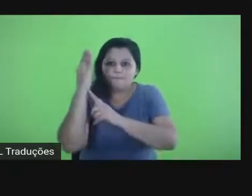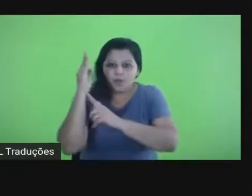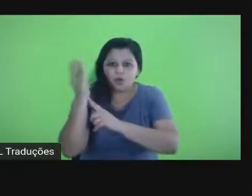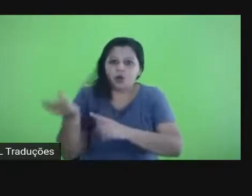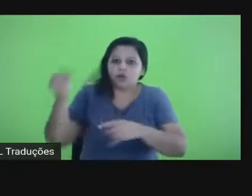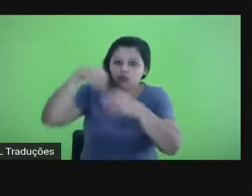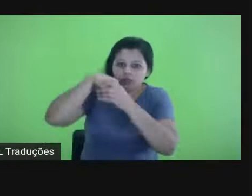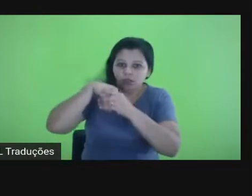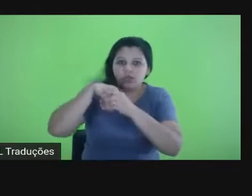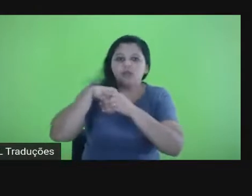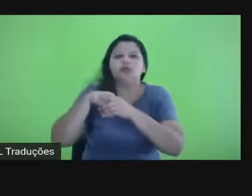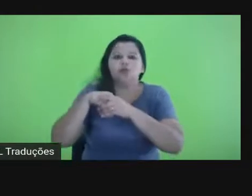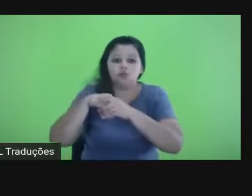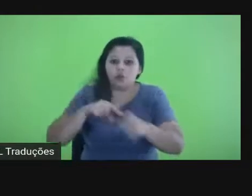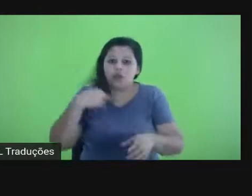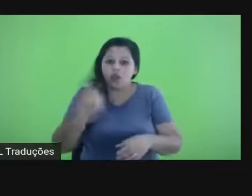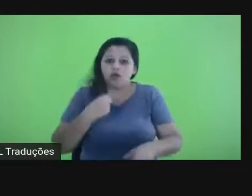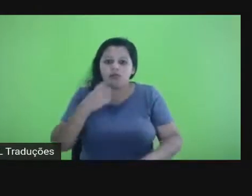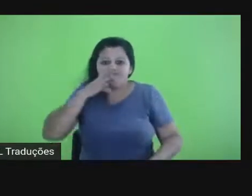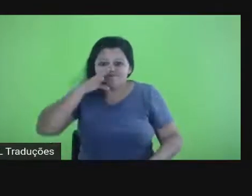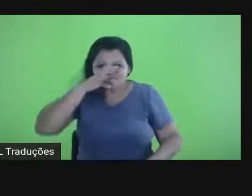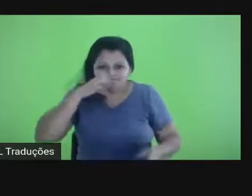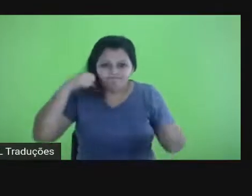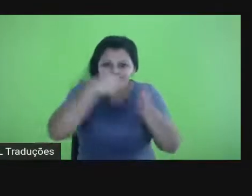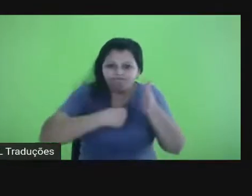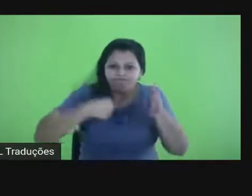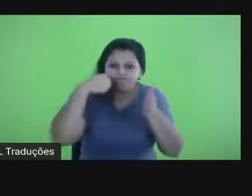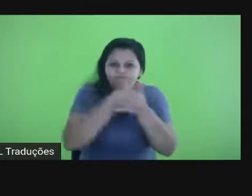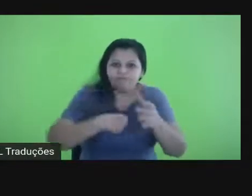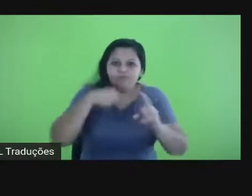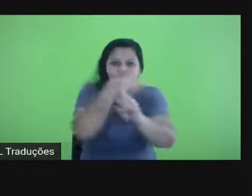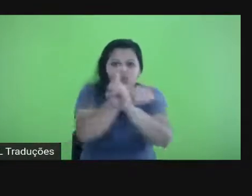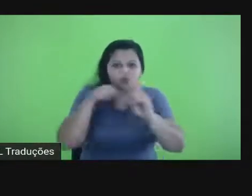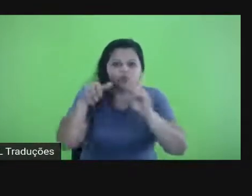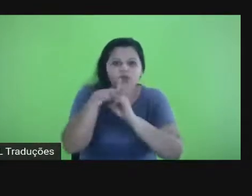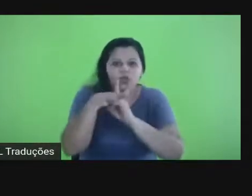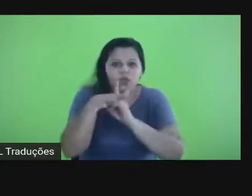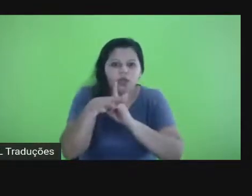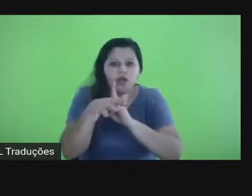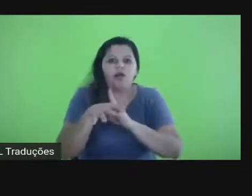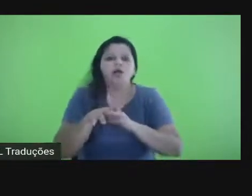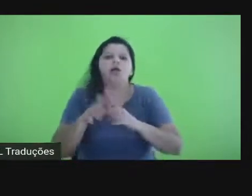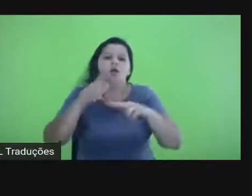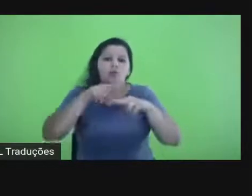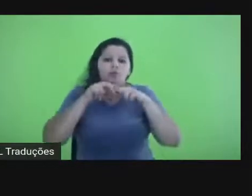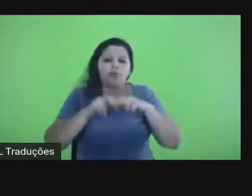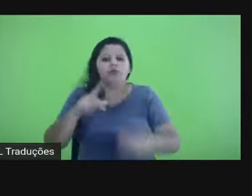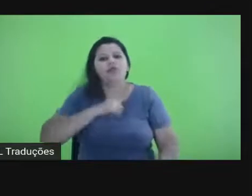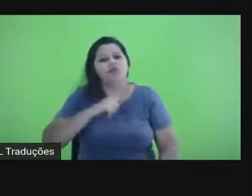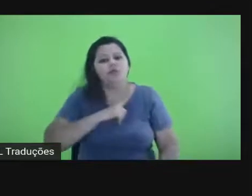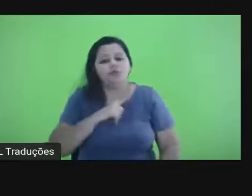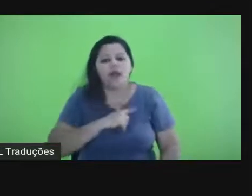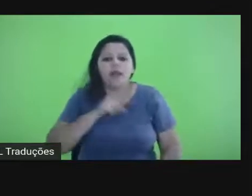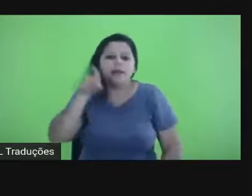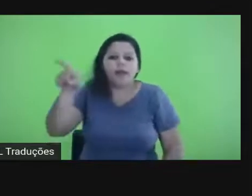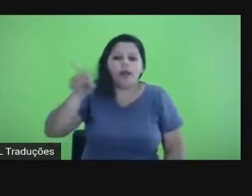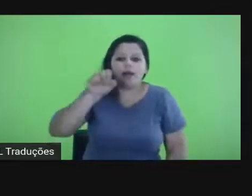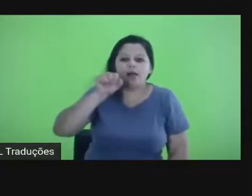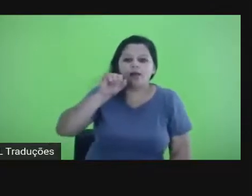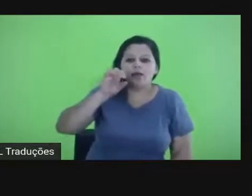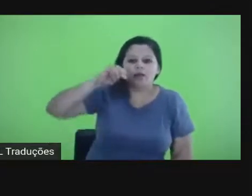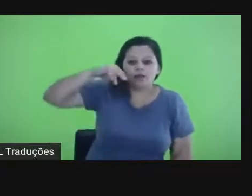nossa existência social, né? Então, a gente tem lá aquela célebre frase da Simone de Beauvoir, que é sempre repetida de uma